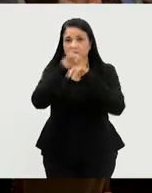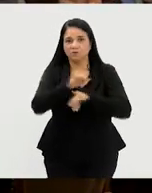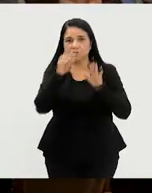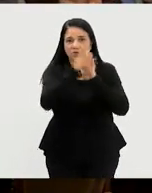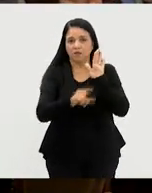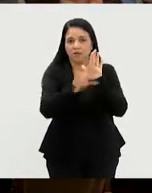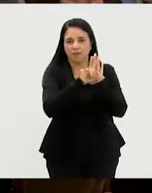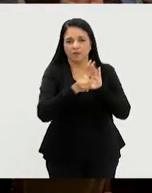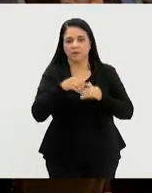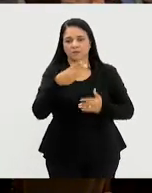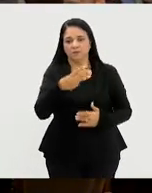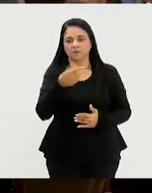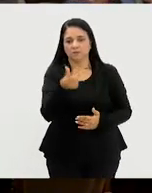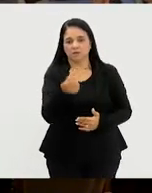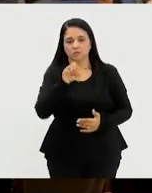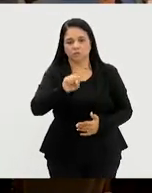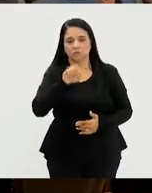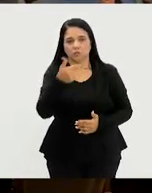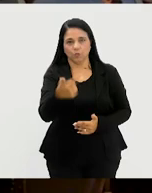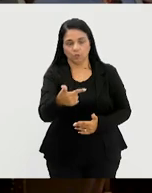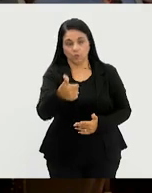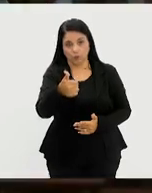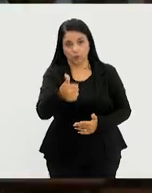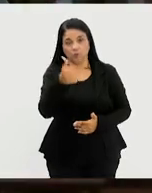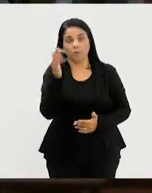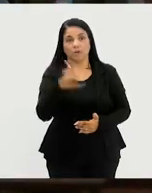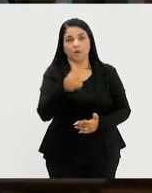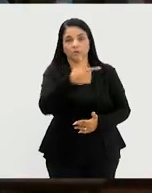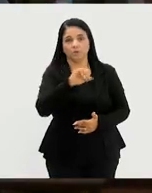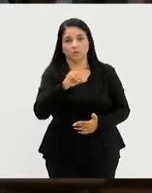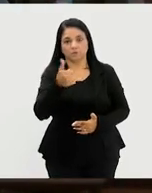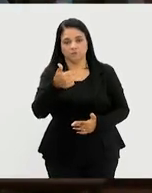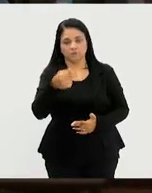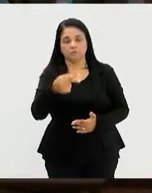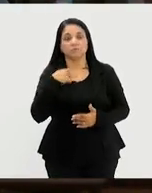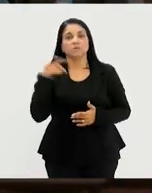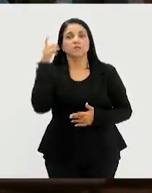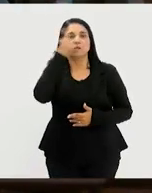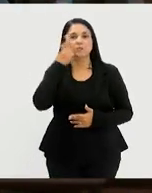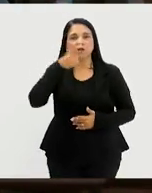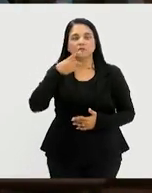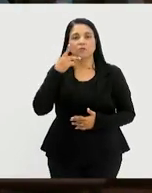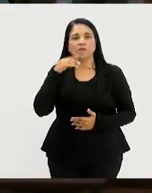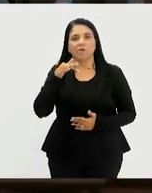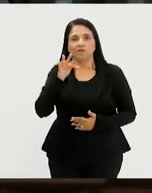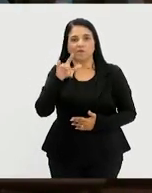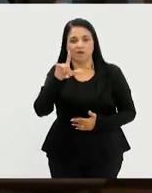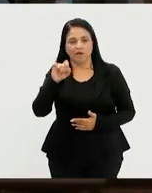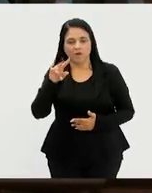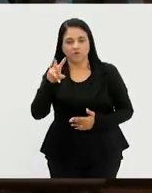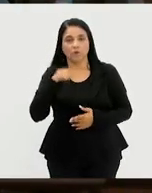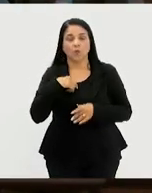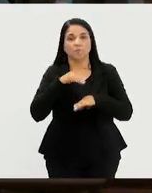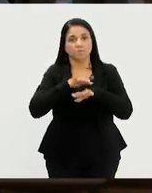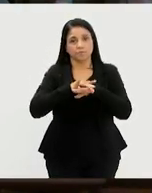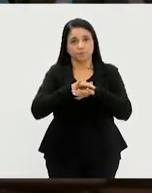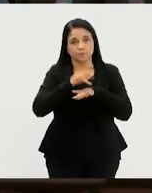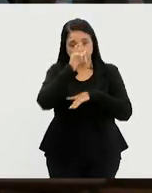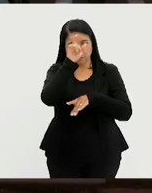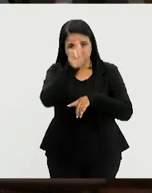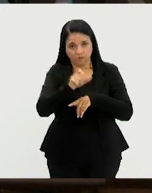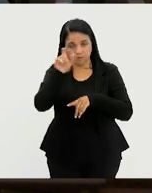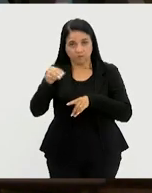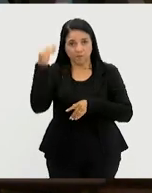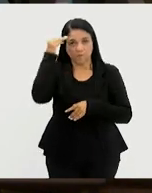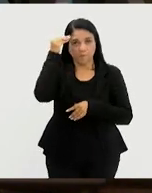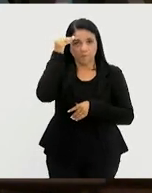lei número 36817 de autoria do deputado Flávio serafini que assegura a pessoa portadora de transtorno mental ou doenças